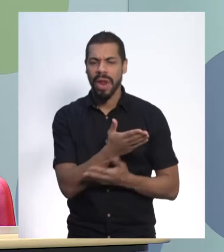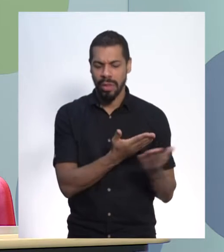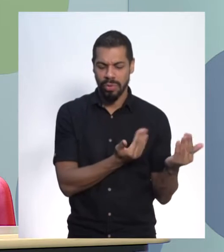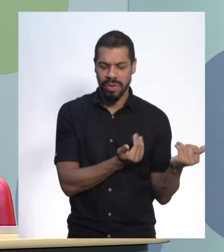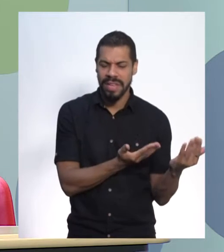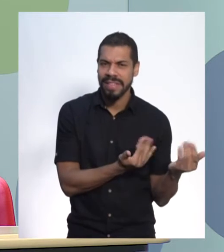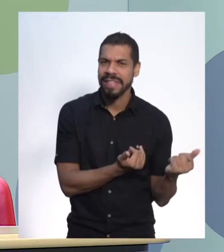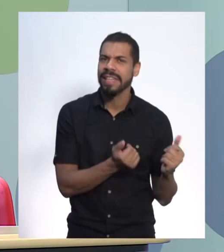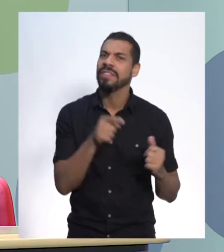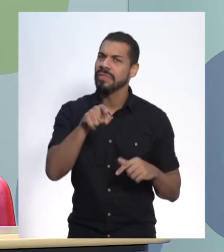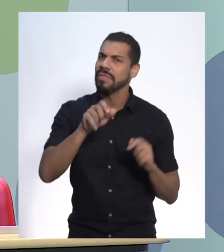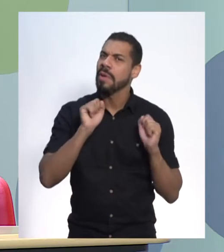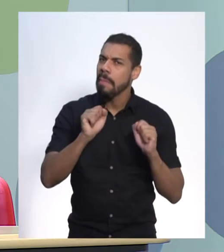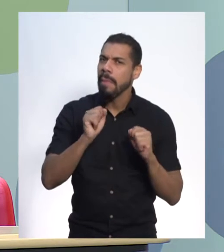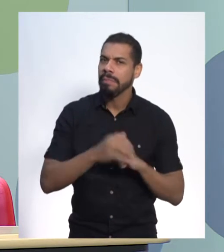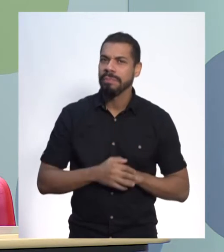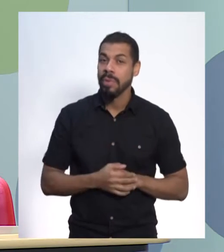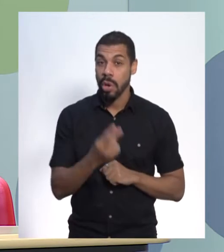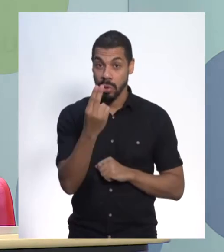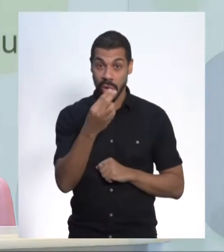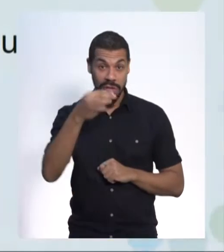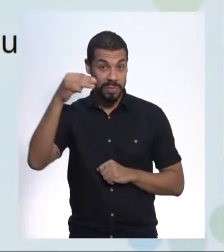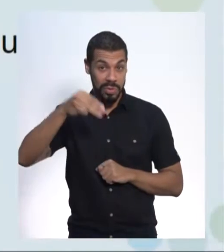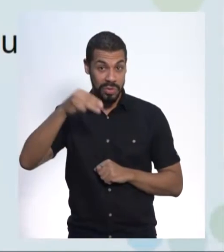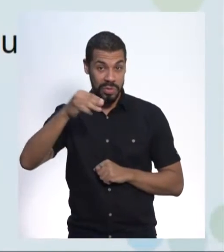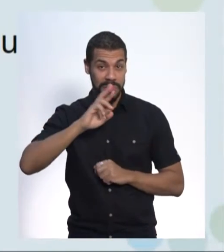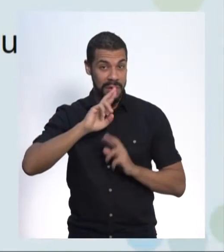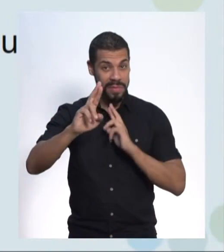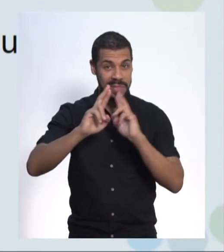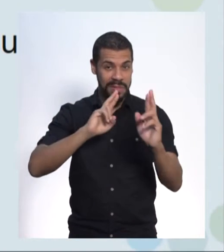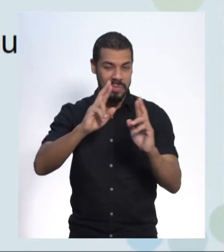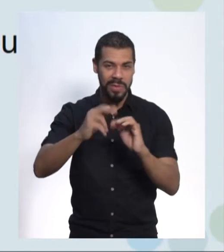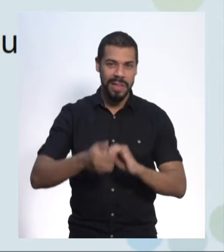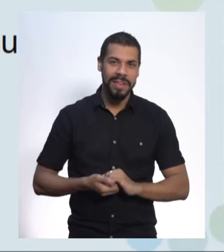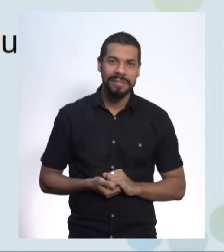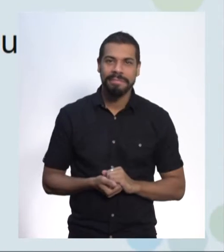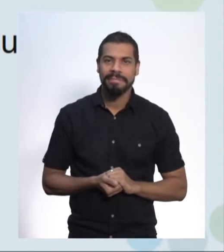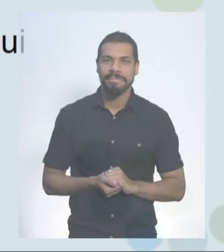infanto-juvenil. A gente vai pensar nesse modelo. 2 minutinhos para vocês responderem.